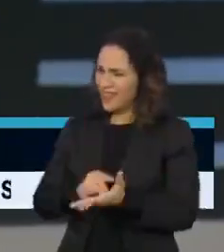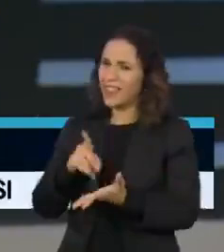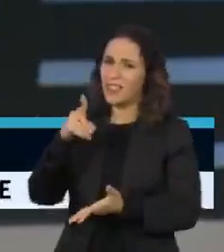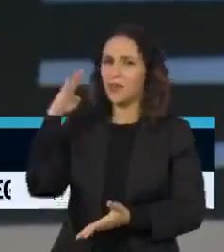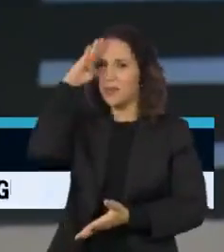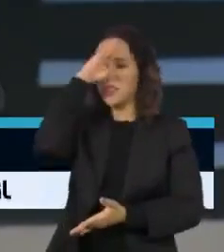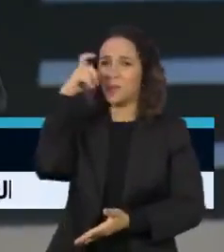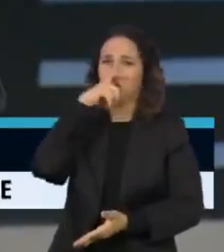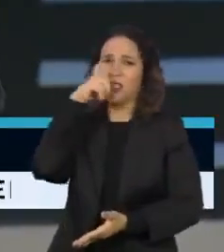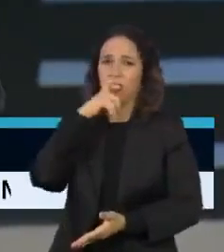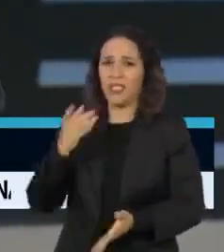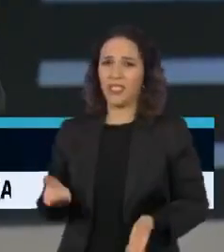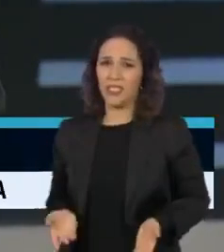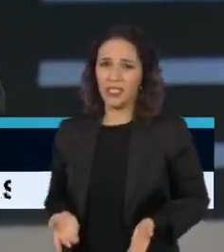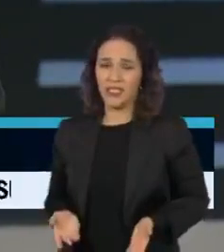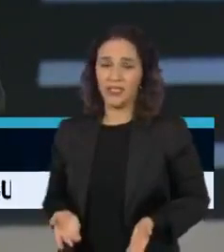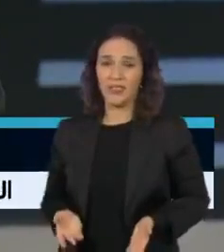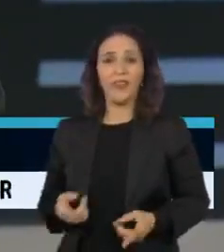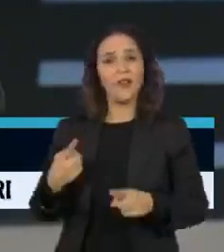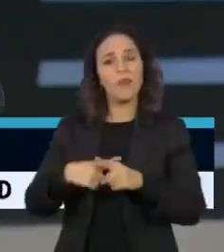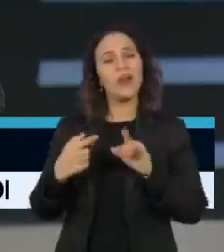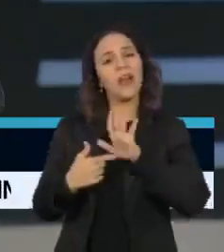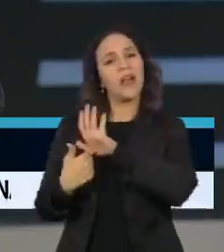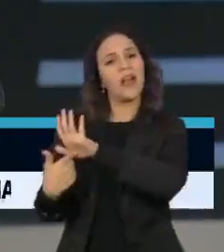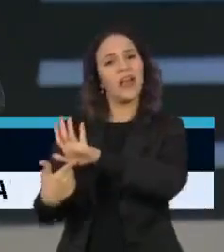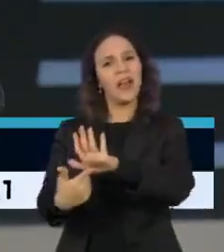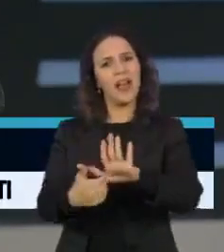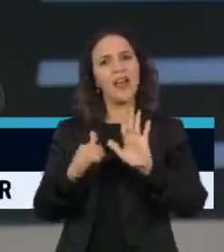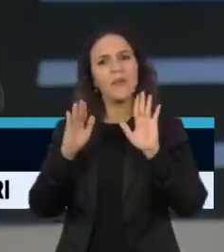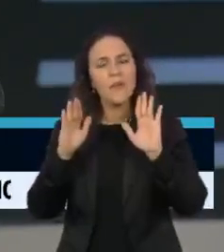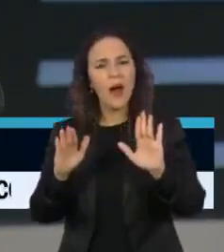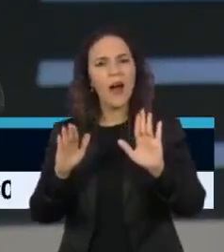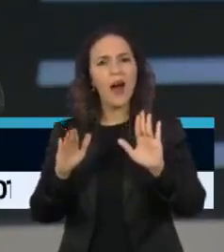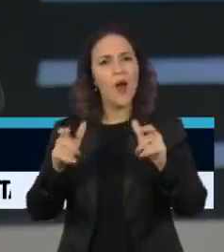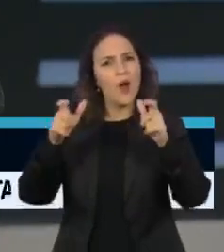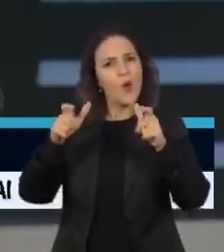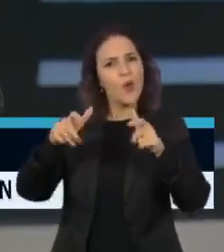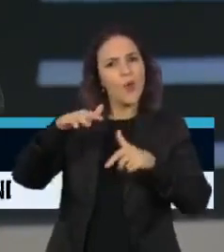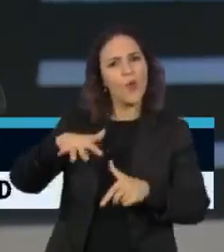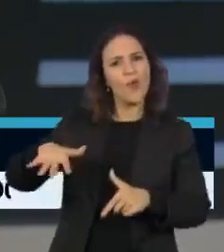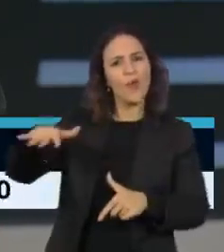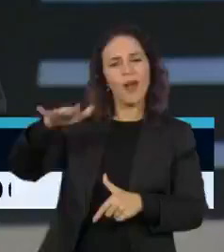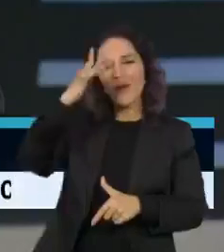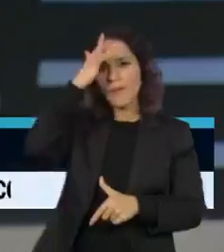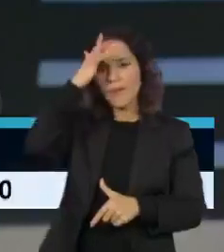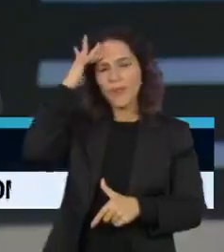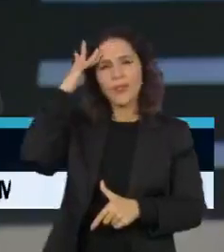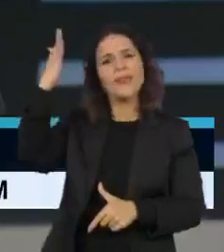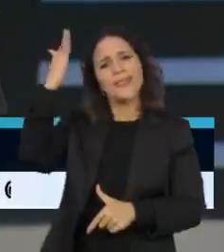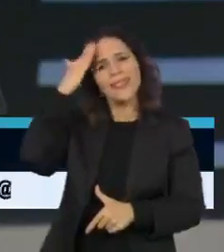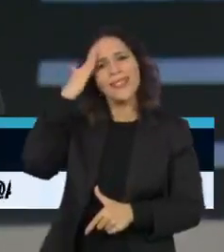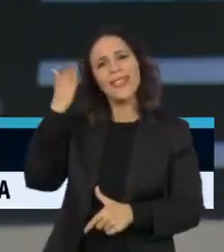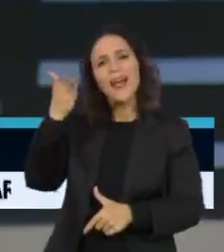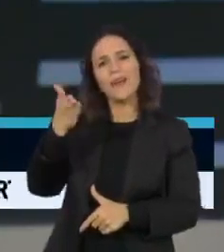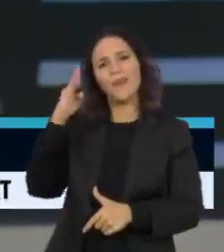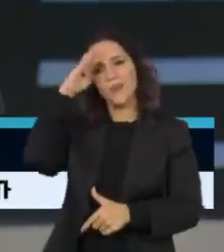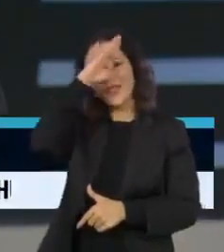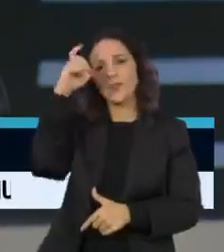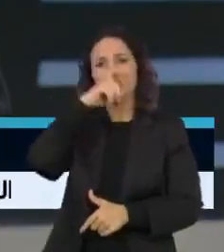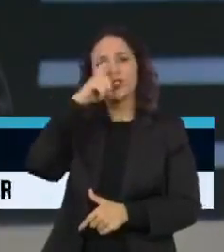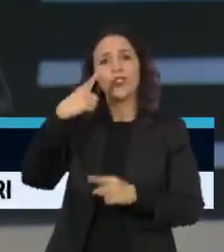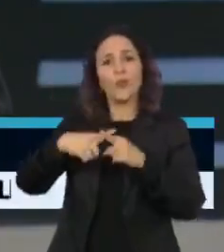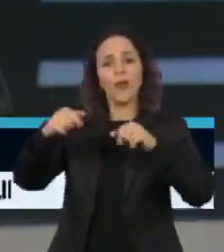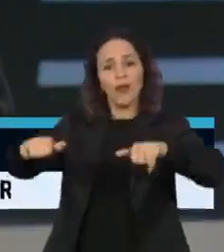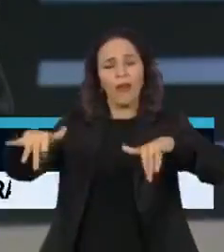ele mentiu e assim Mas é interessante que ele mentiu no espaço no ambiente aqui todo mundo sabe que ele tá mentindo no sentido que é